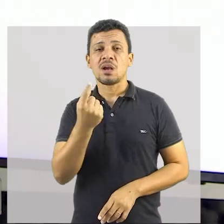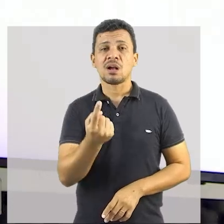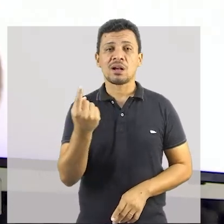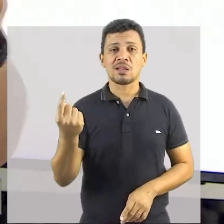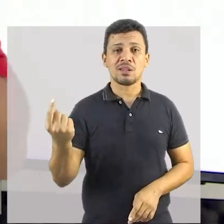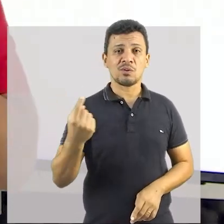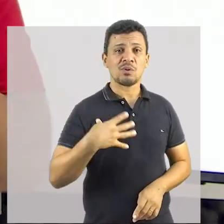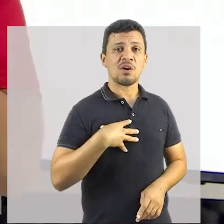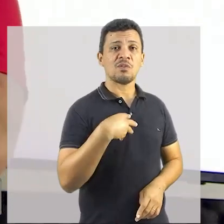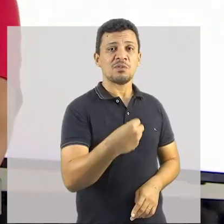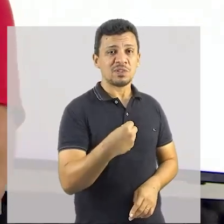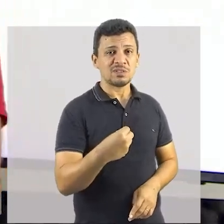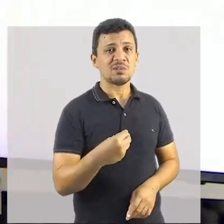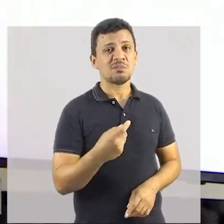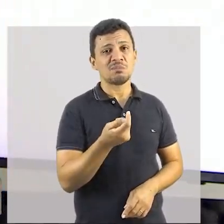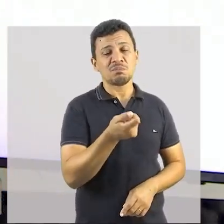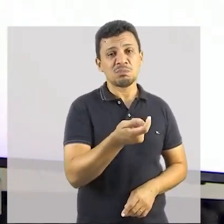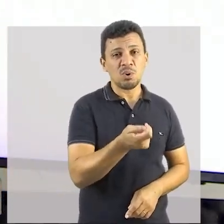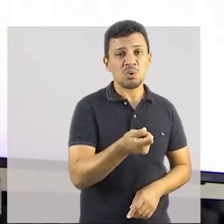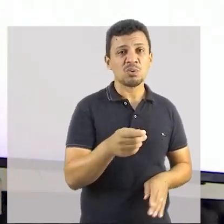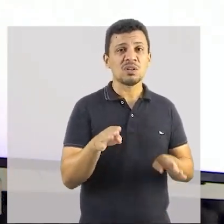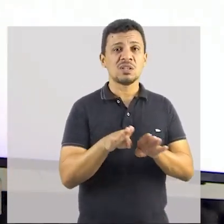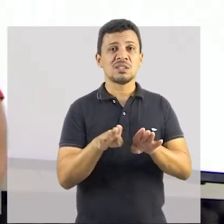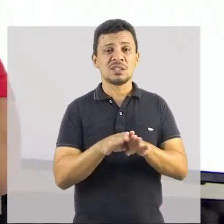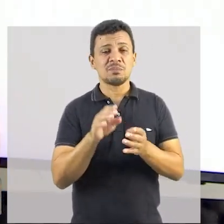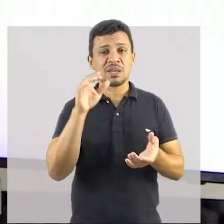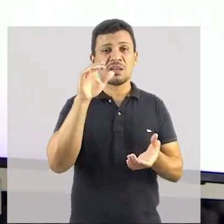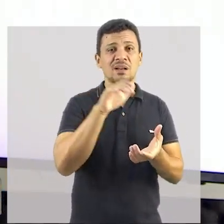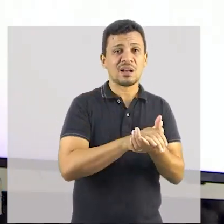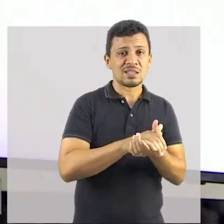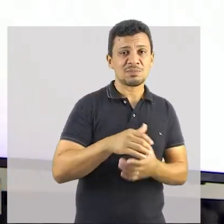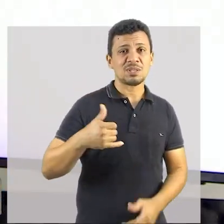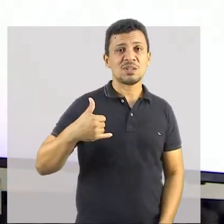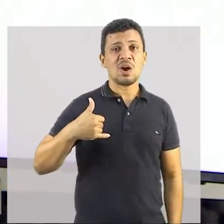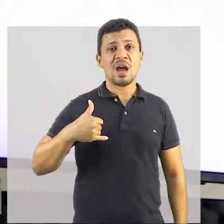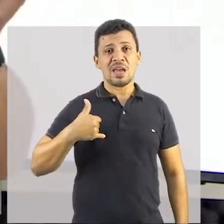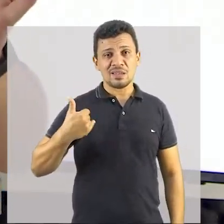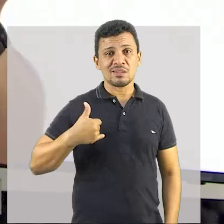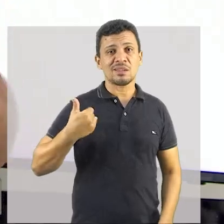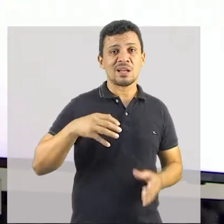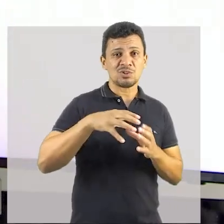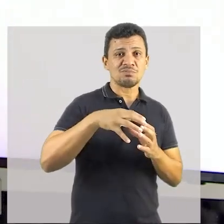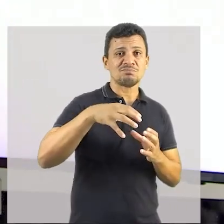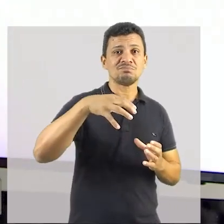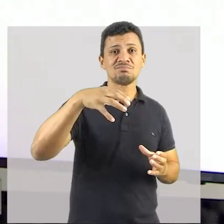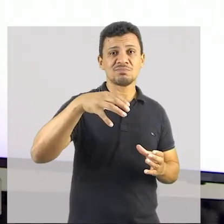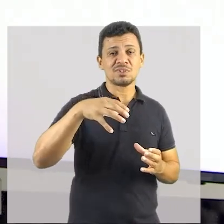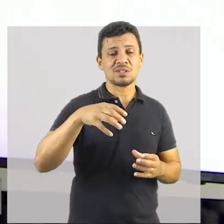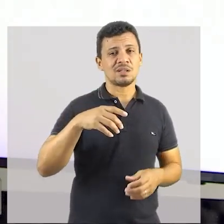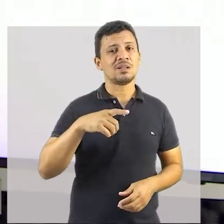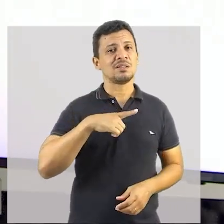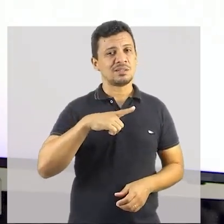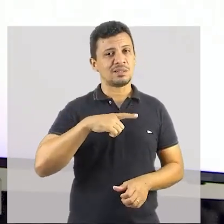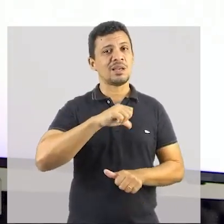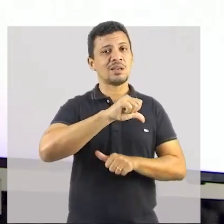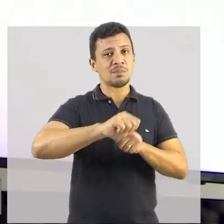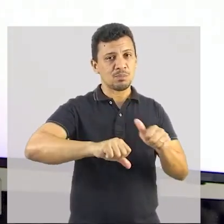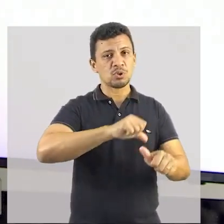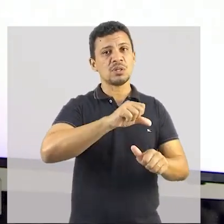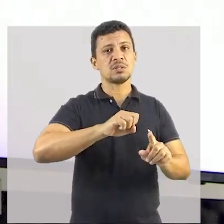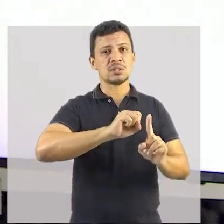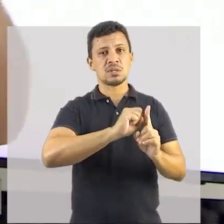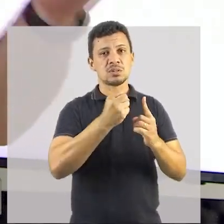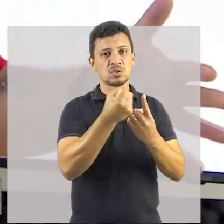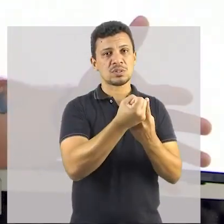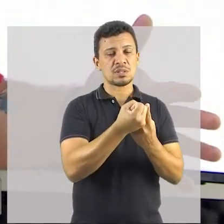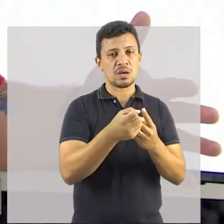nunca aconteceram com idades tão avançadas como já estão acontecendo hoje. Ou seja, tem muita mudança